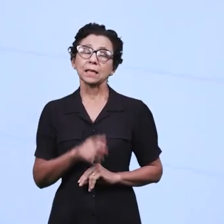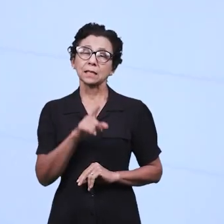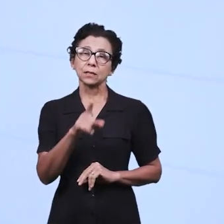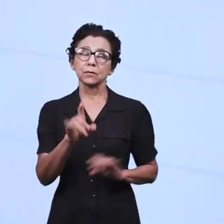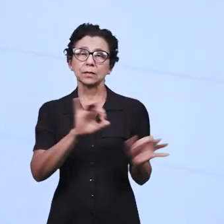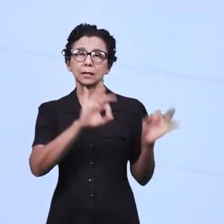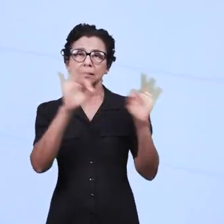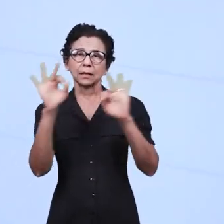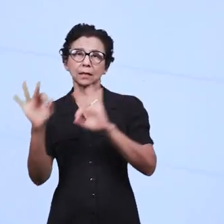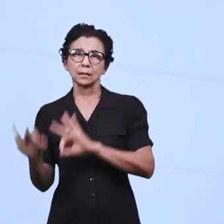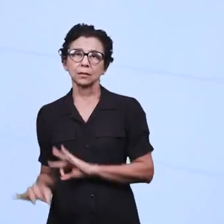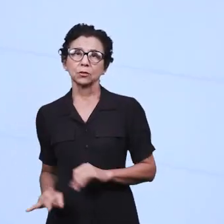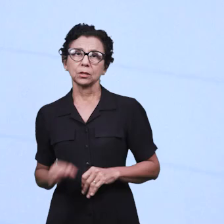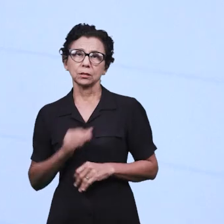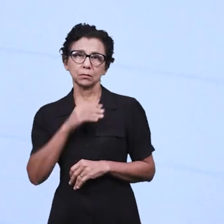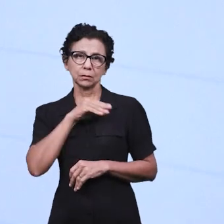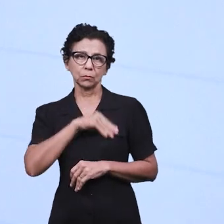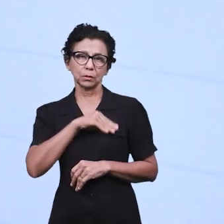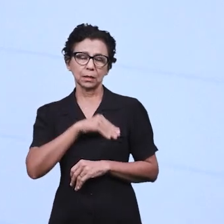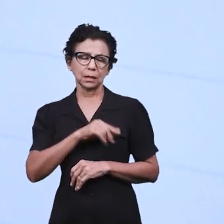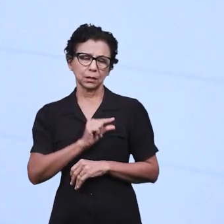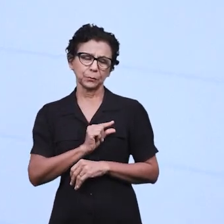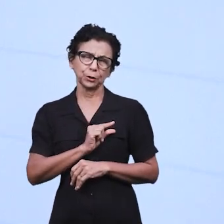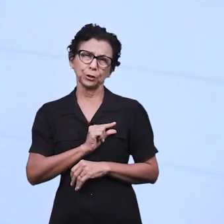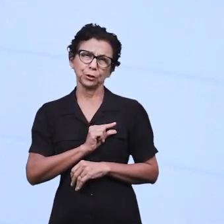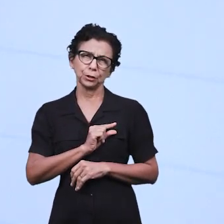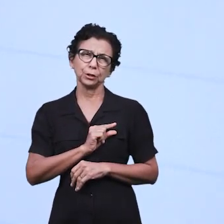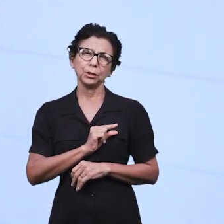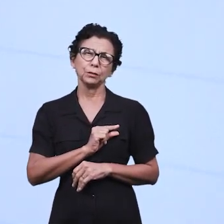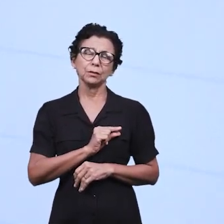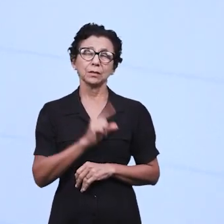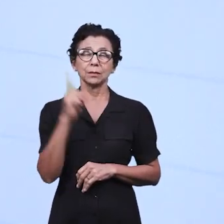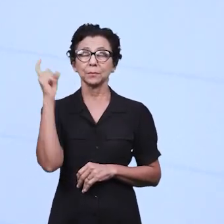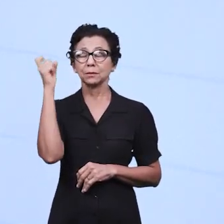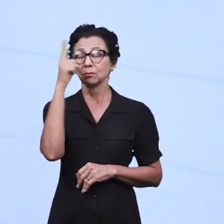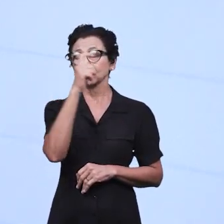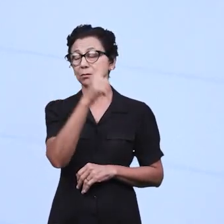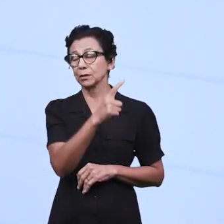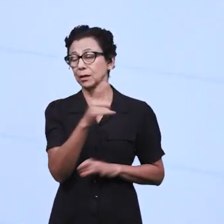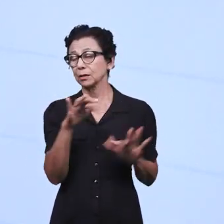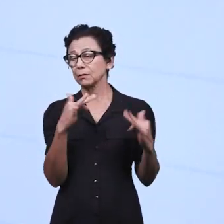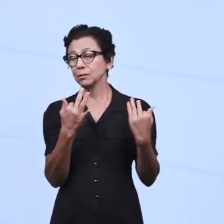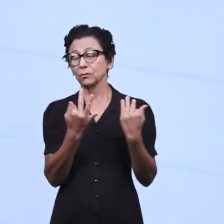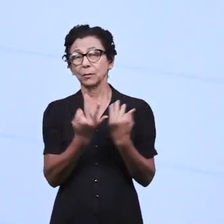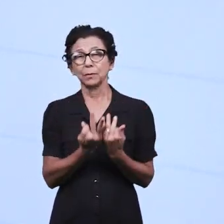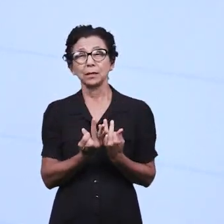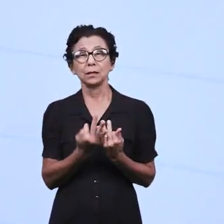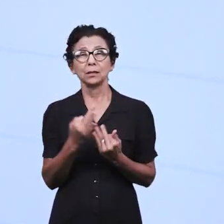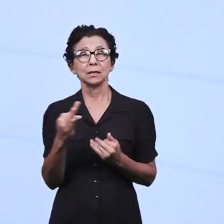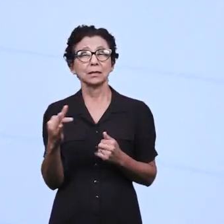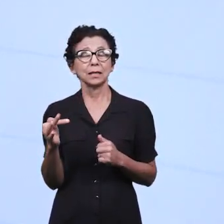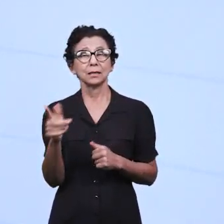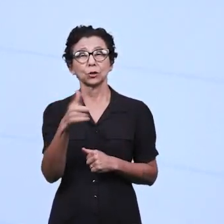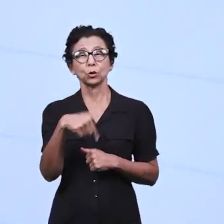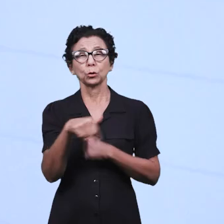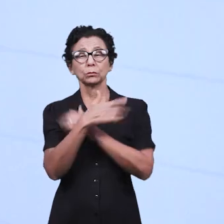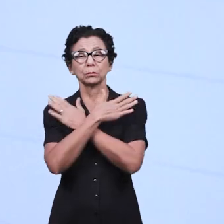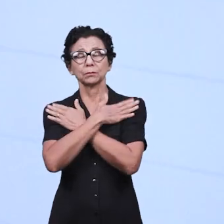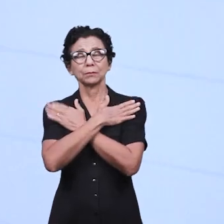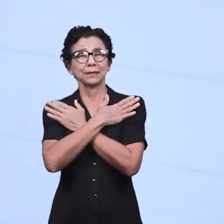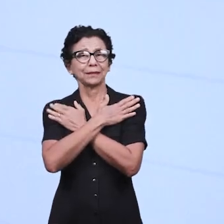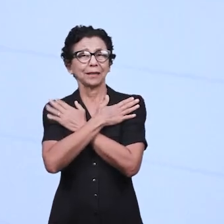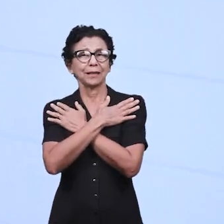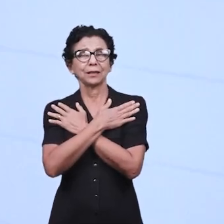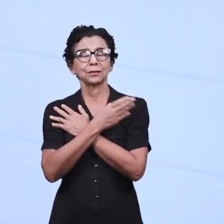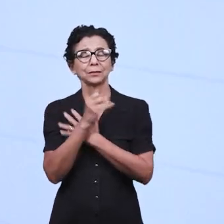renda e de repente vocês estão passando até por muitas necessidades financeiras dentro de casa, porque às vezes só uma pessoa está trabalhando ou ninguém está trabalhando.